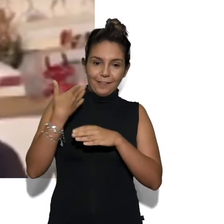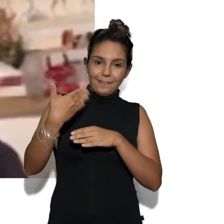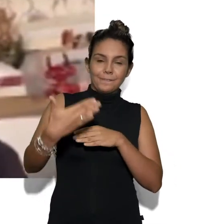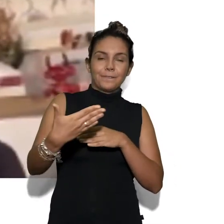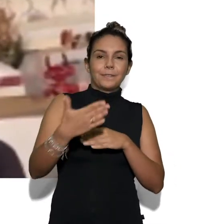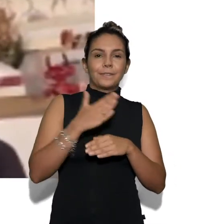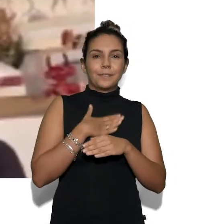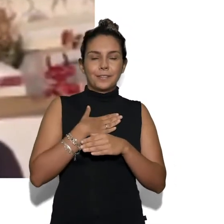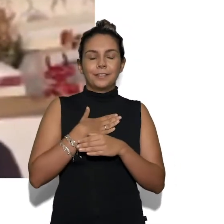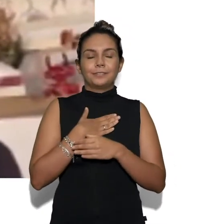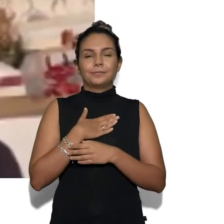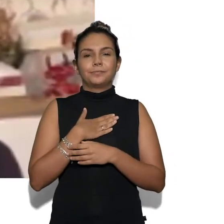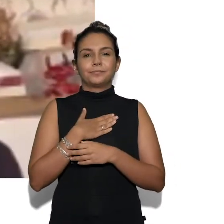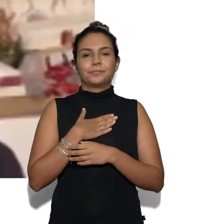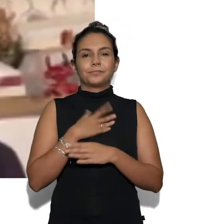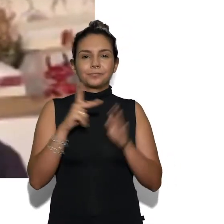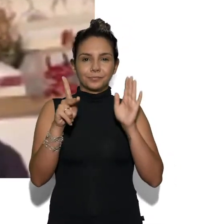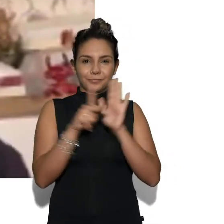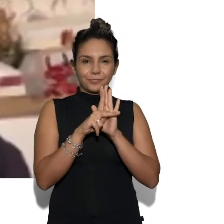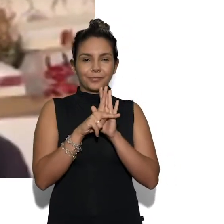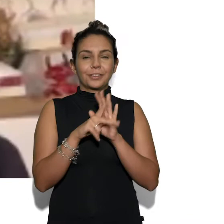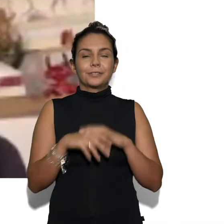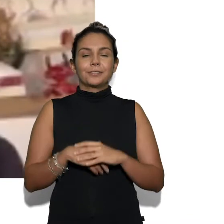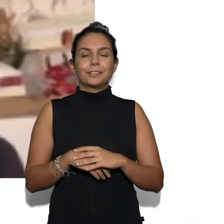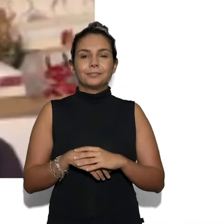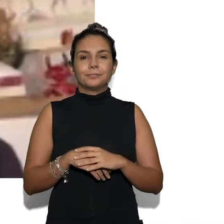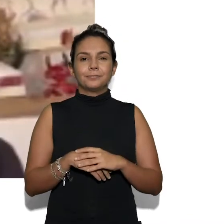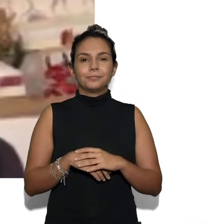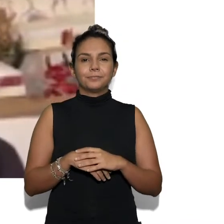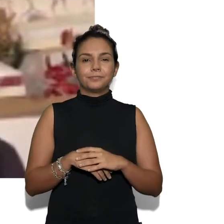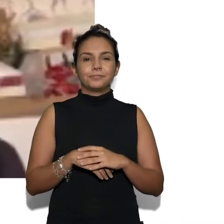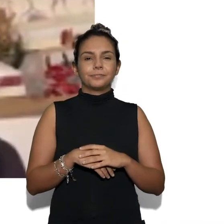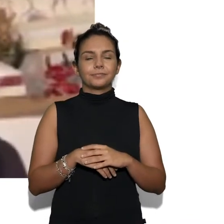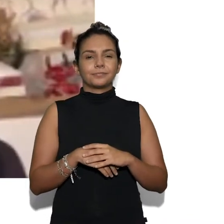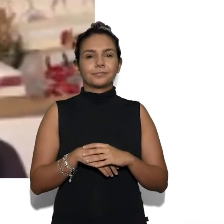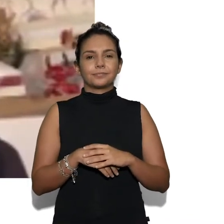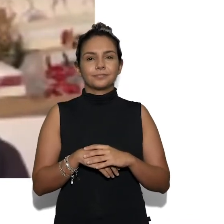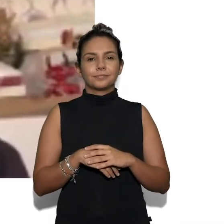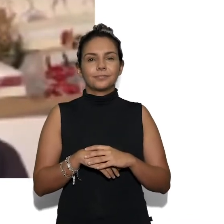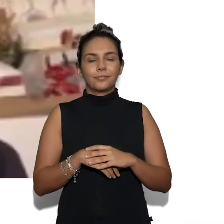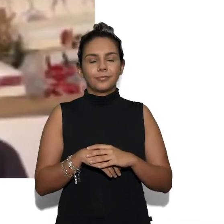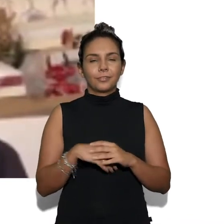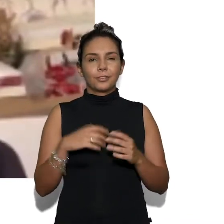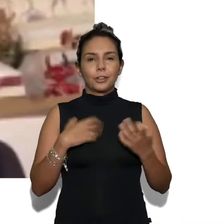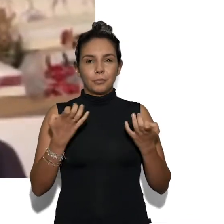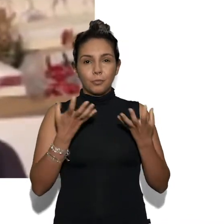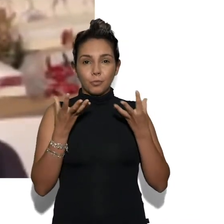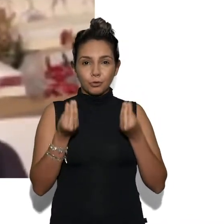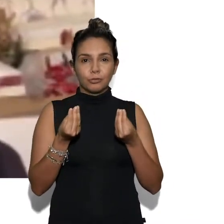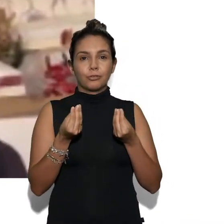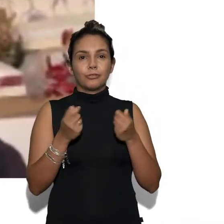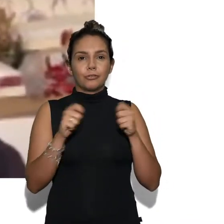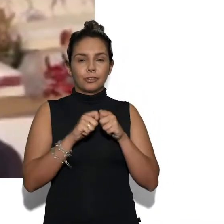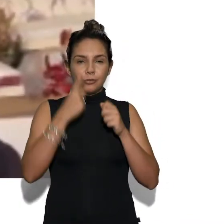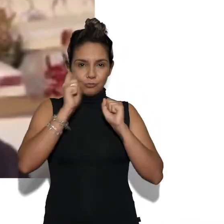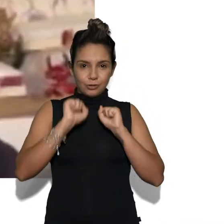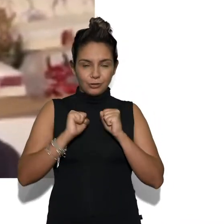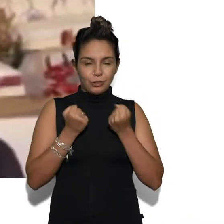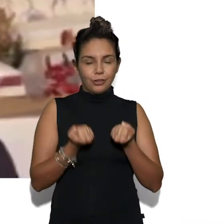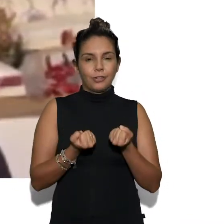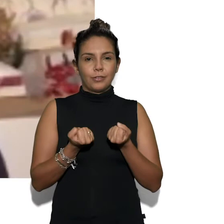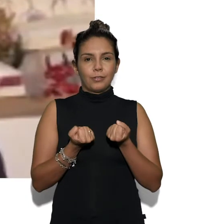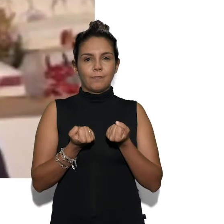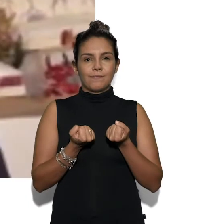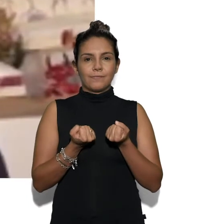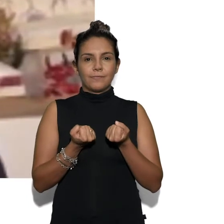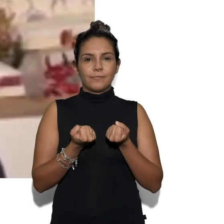minha própria bobagem. Mas eu queria muito fazer um esforço para não